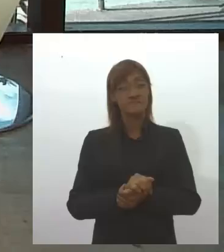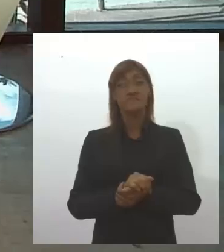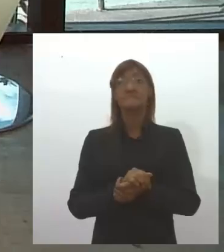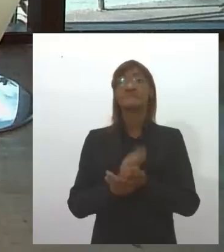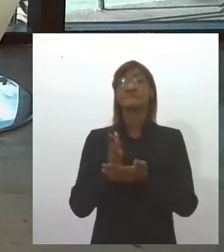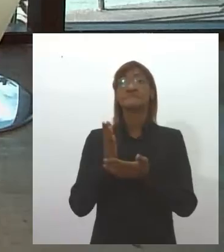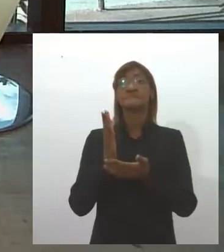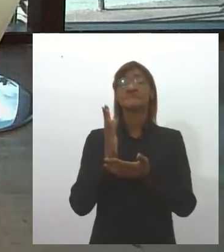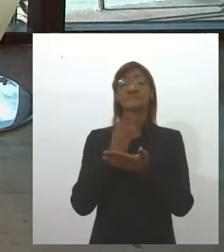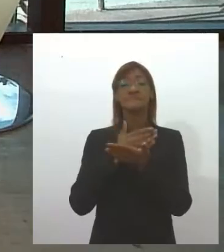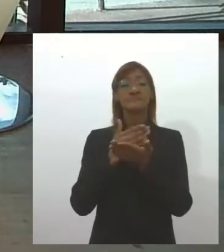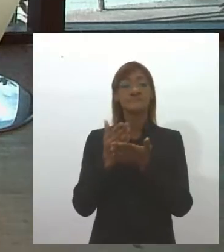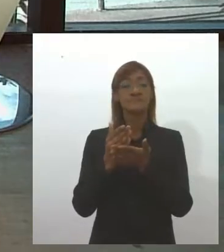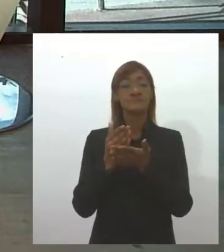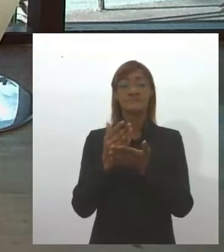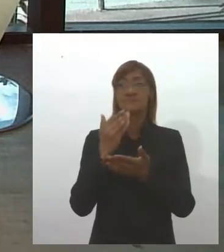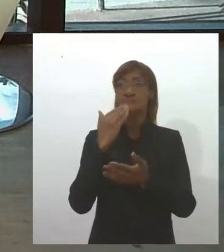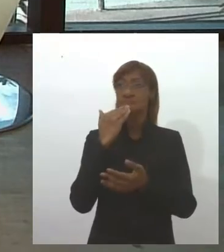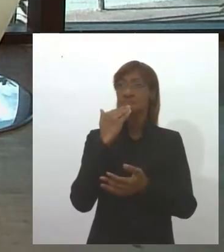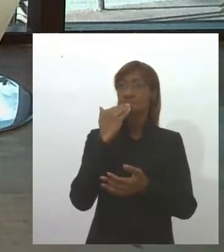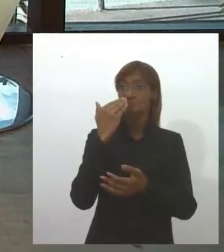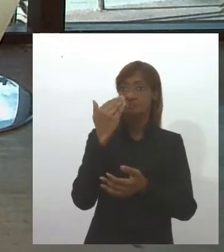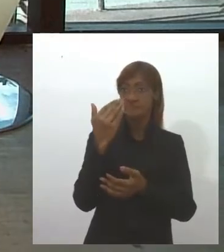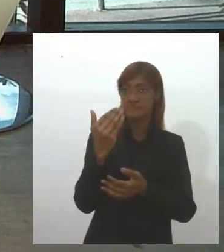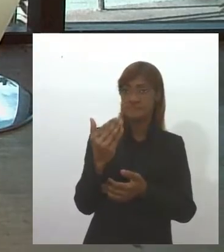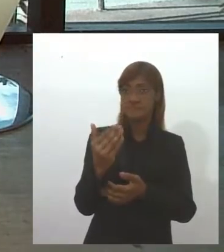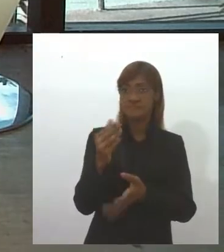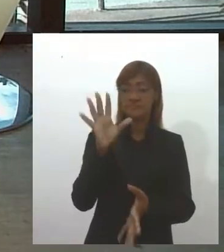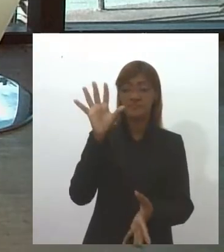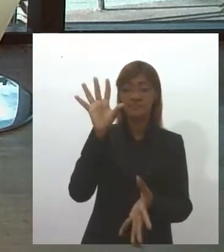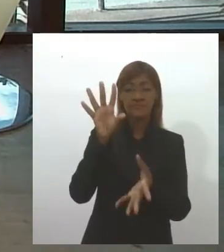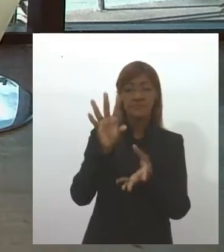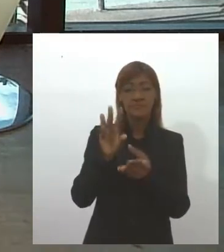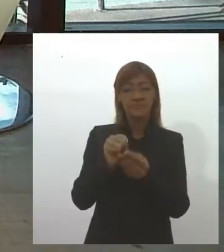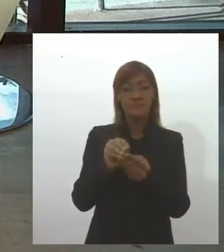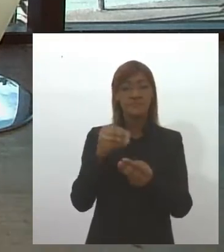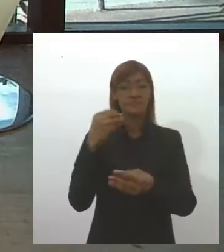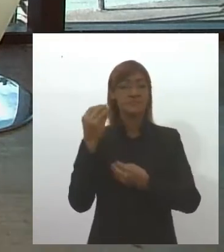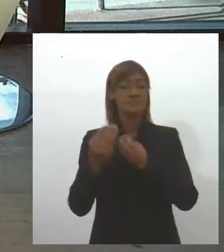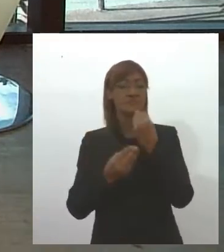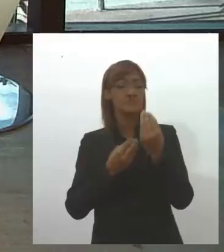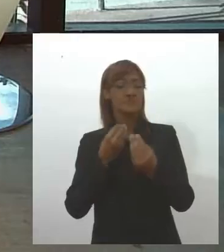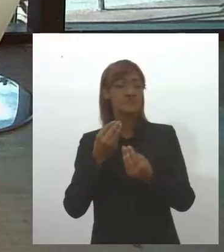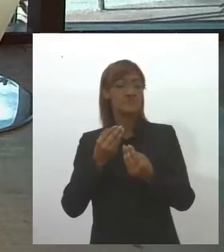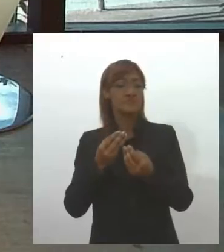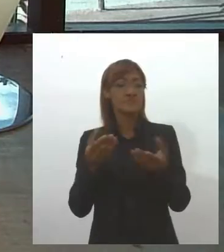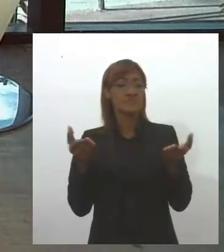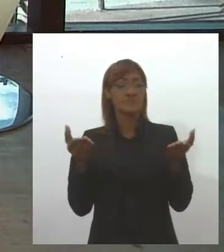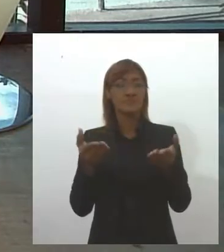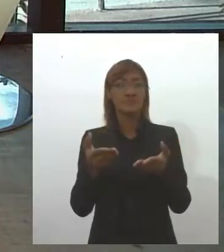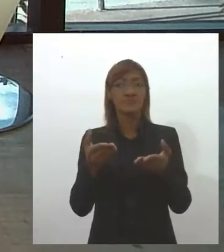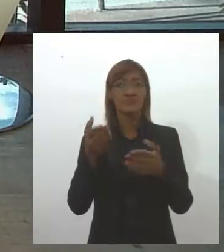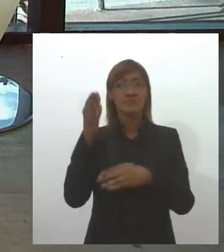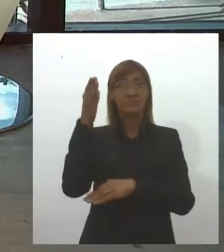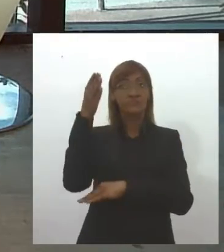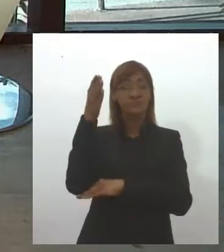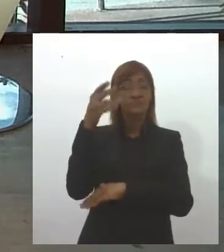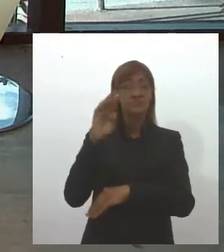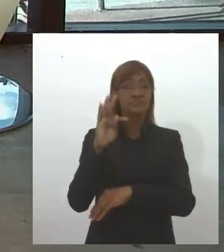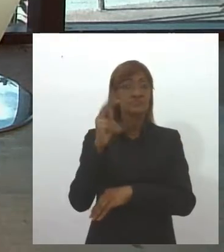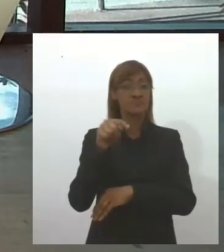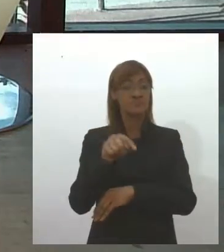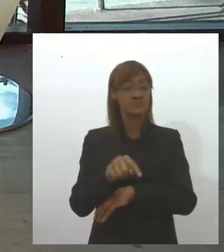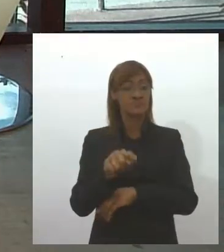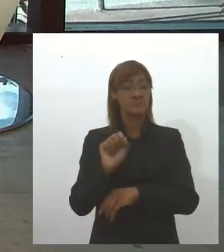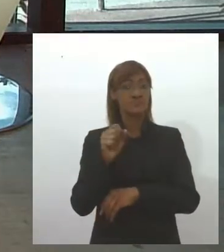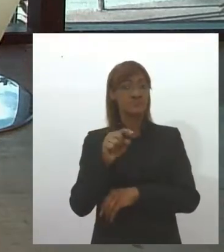já pedindo para que o senhor fizesse um panorama, né, de como é que está a situação hoteleira hoje aqui no estado de Sergipe, se já